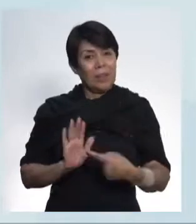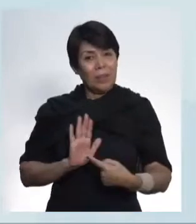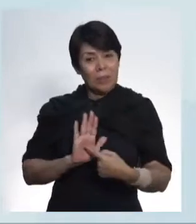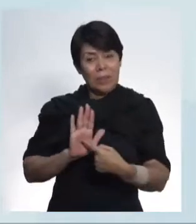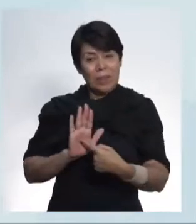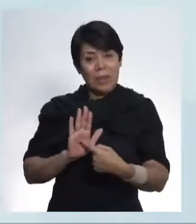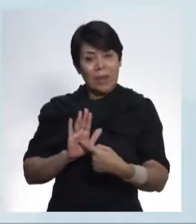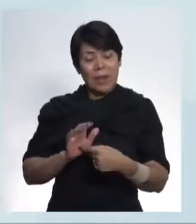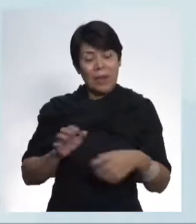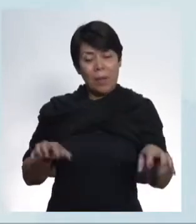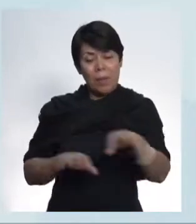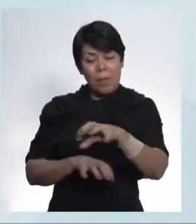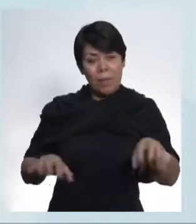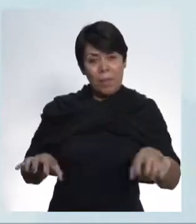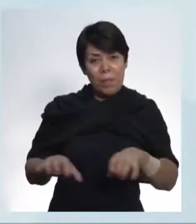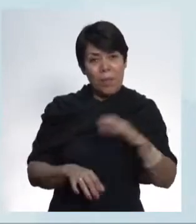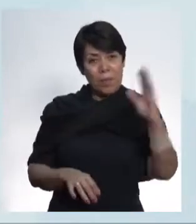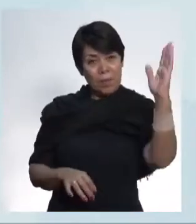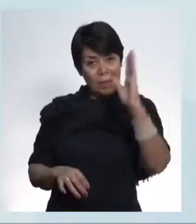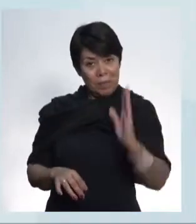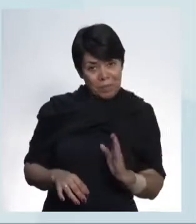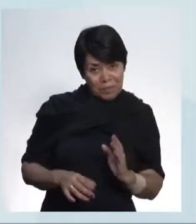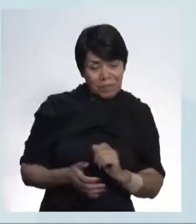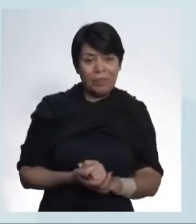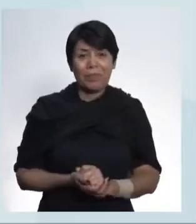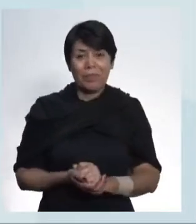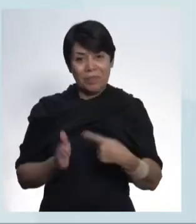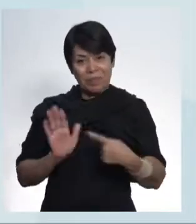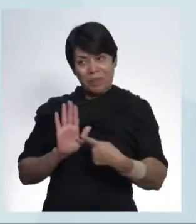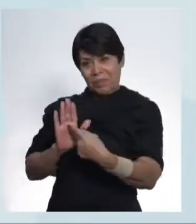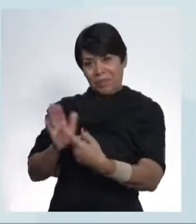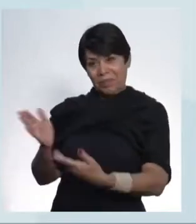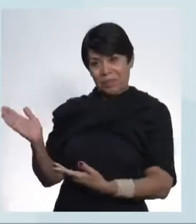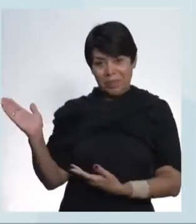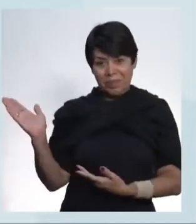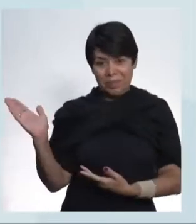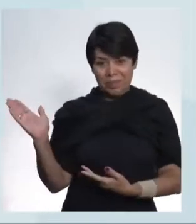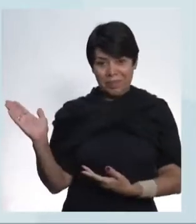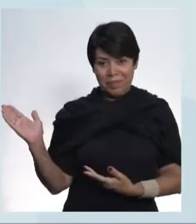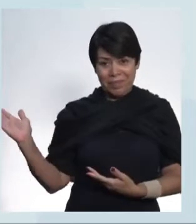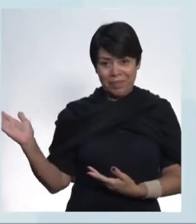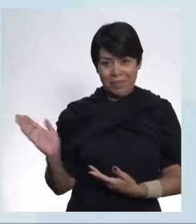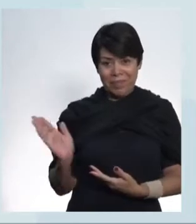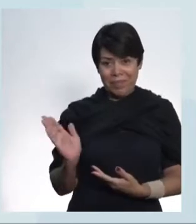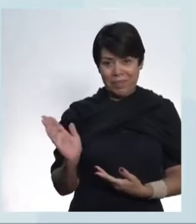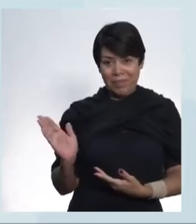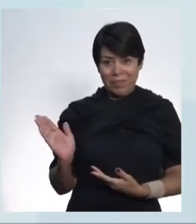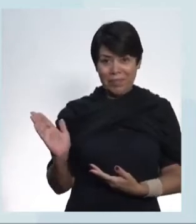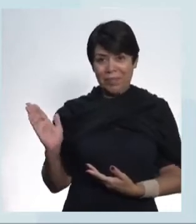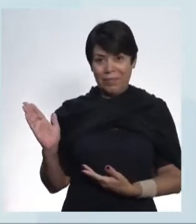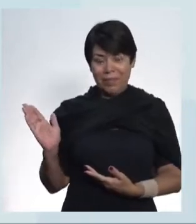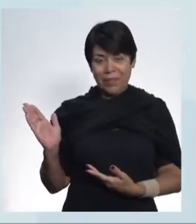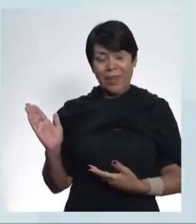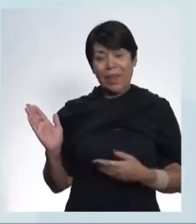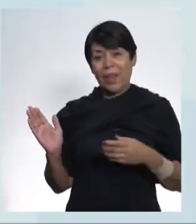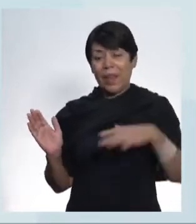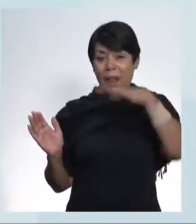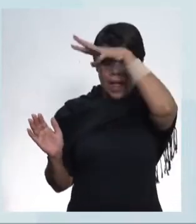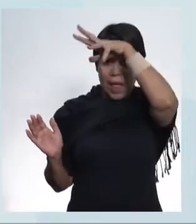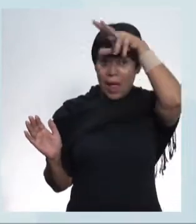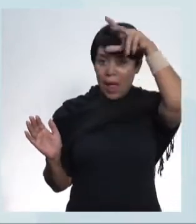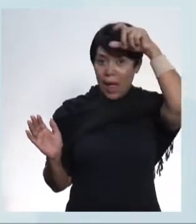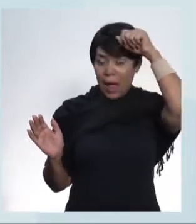biomas brasileiros, né, como a professora Mariana falou no vídeo, né, a Amazônia se destaca bastante aí, né, com uma